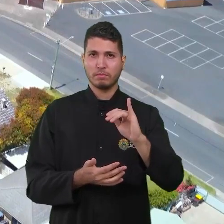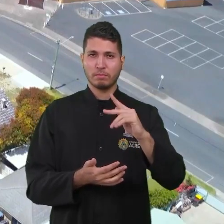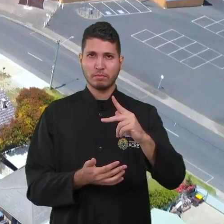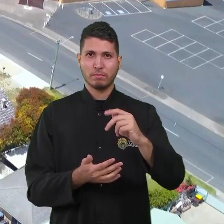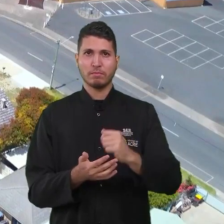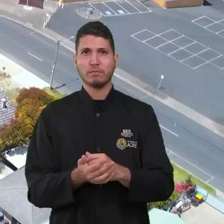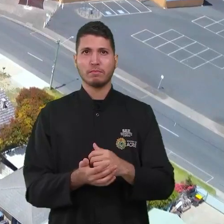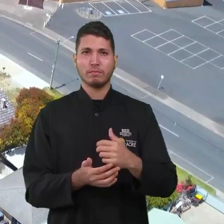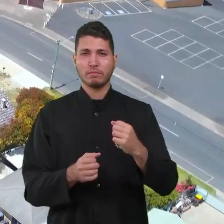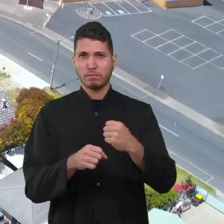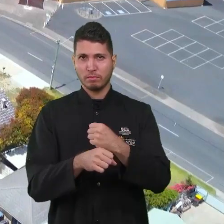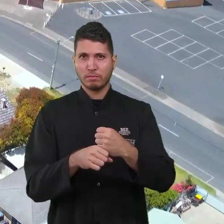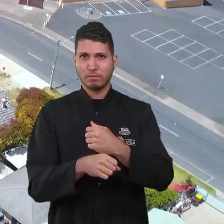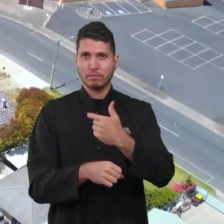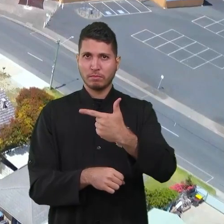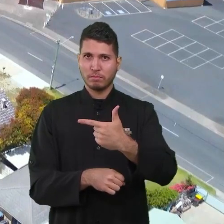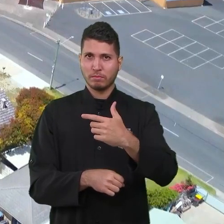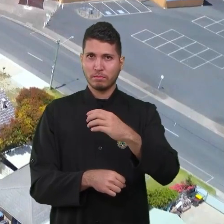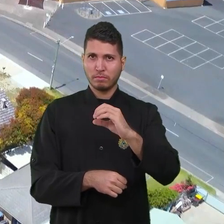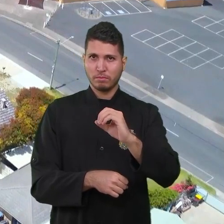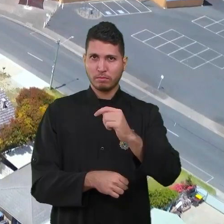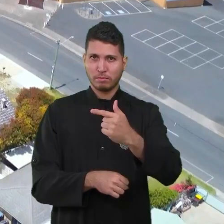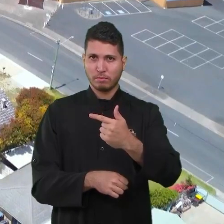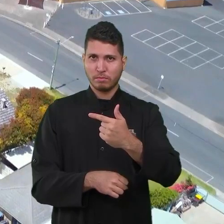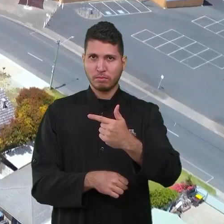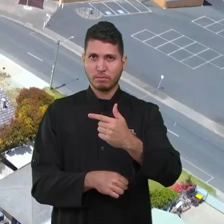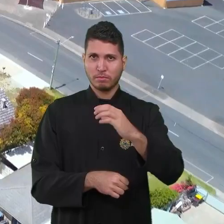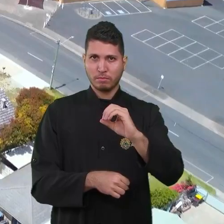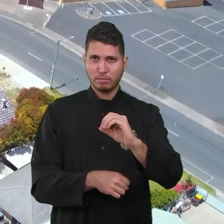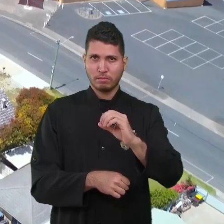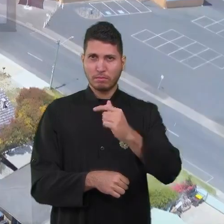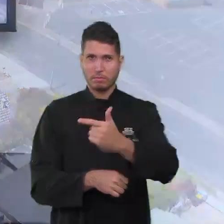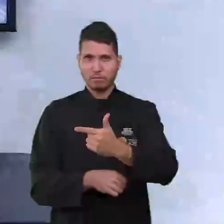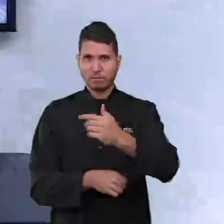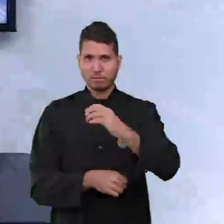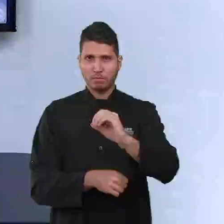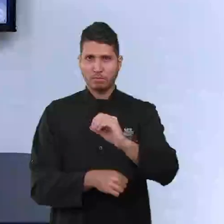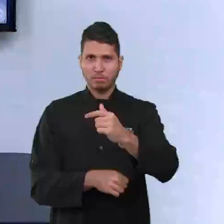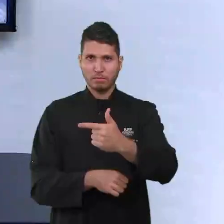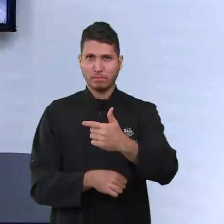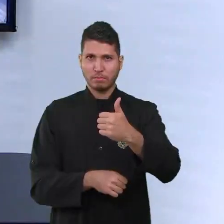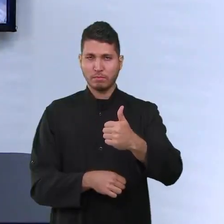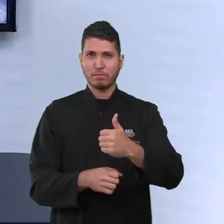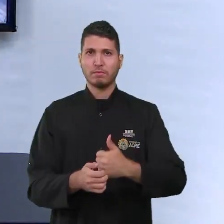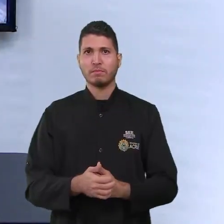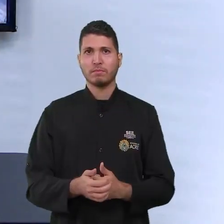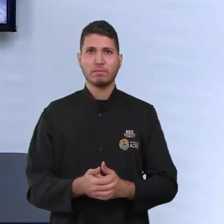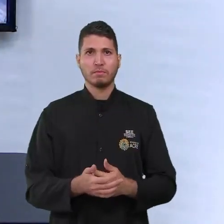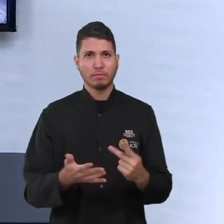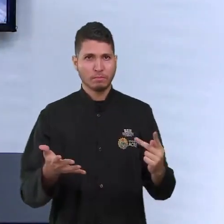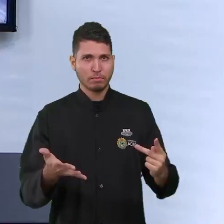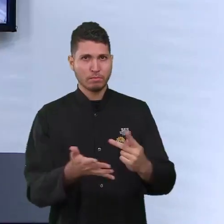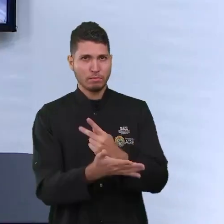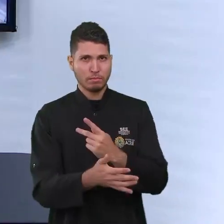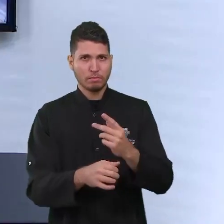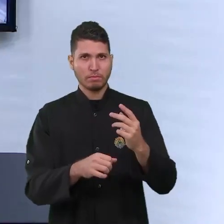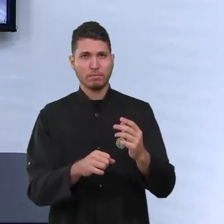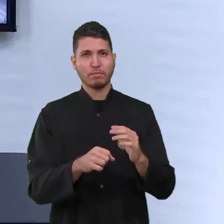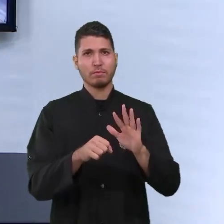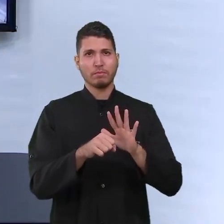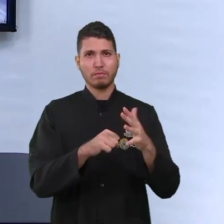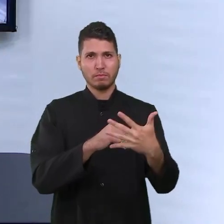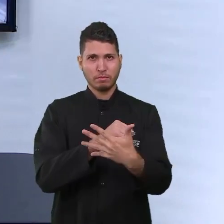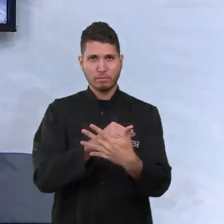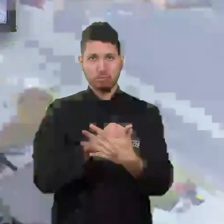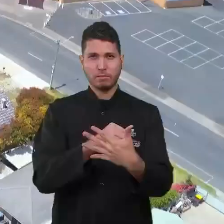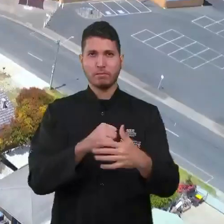de 2020 e 2021, que foi justamente o ano em que nós tivemos a pandemia da